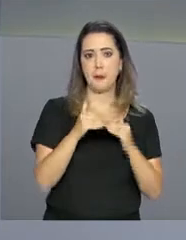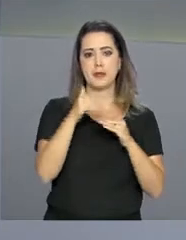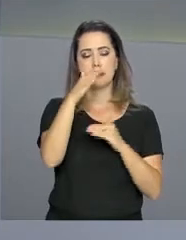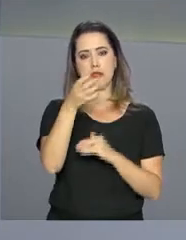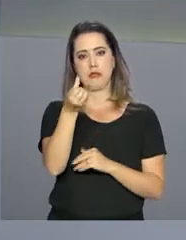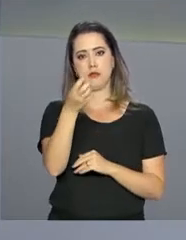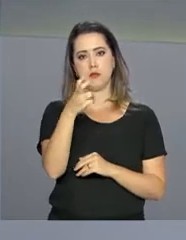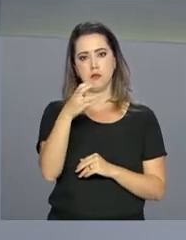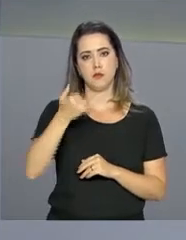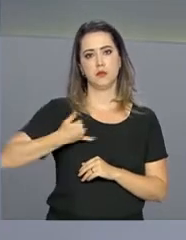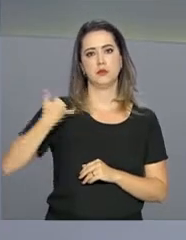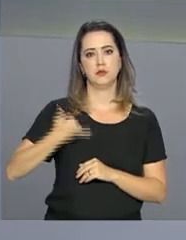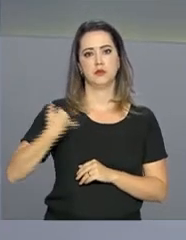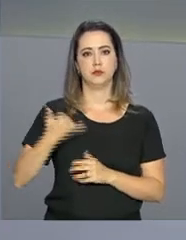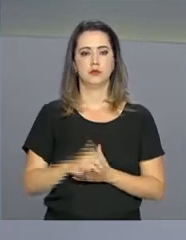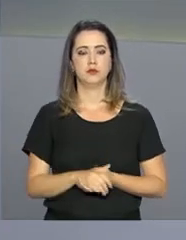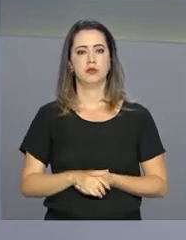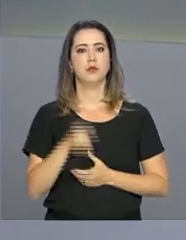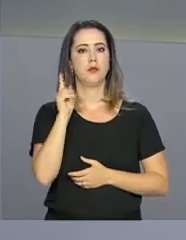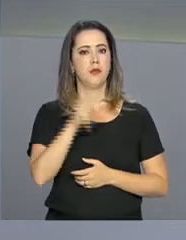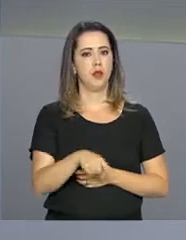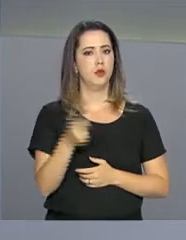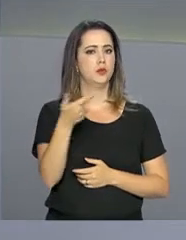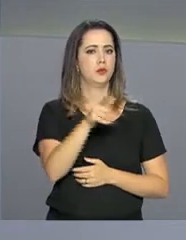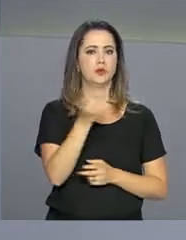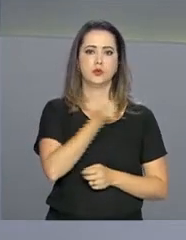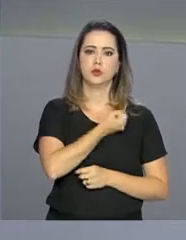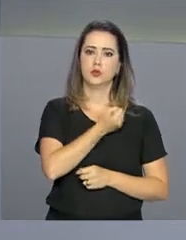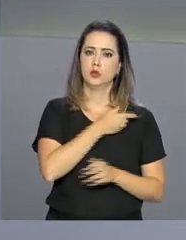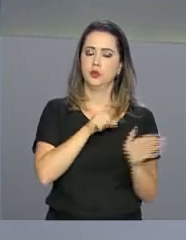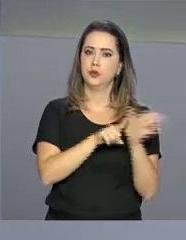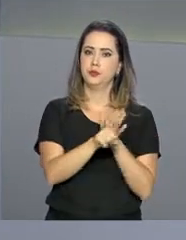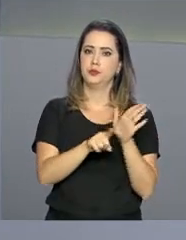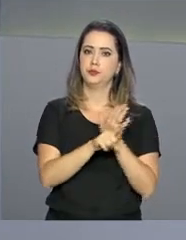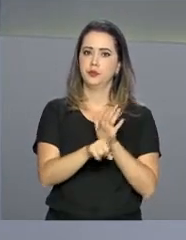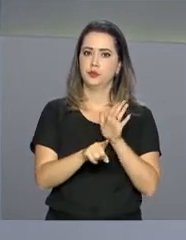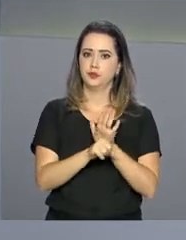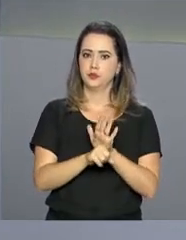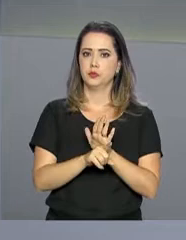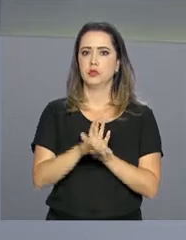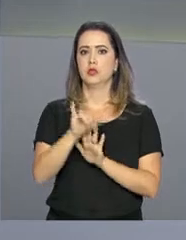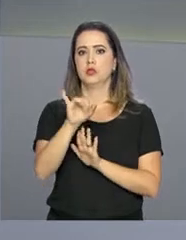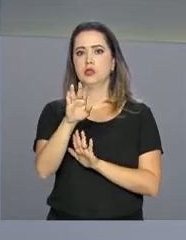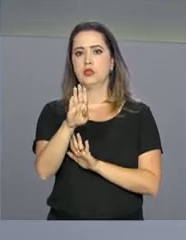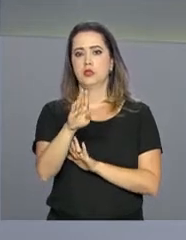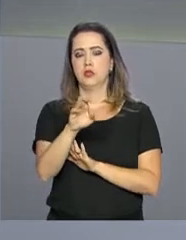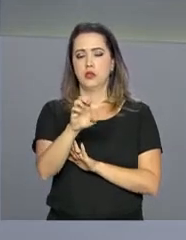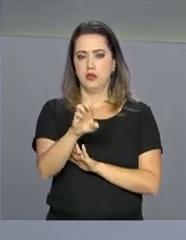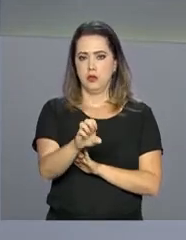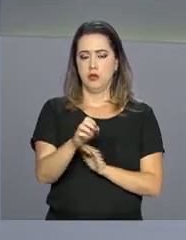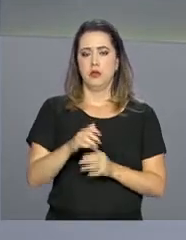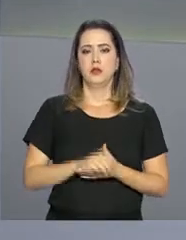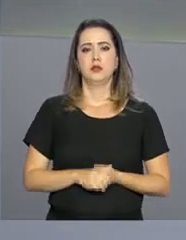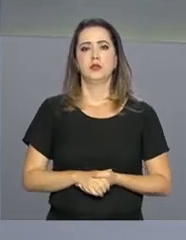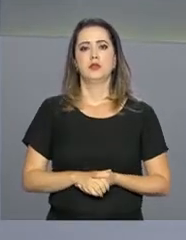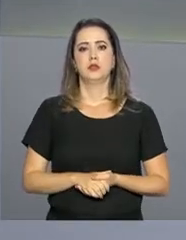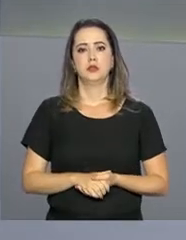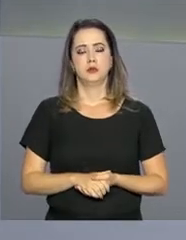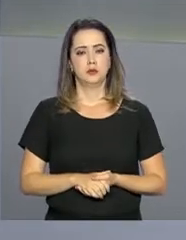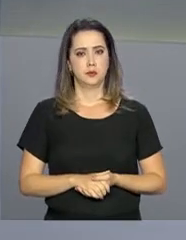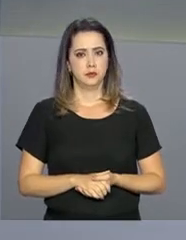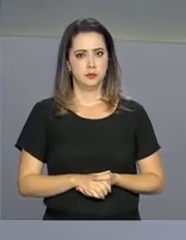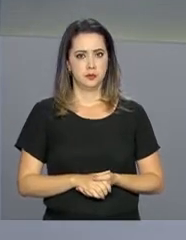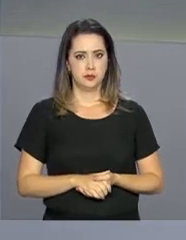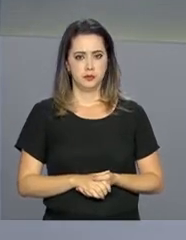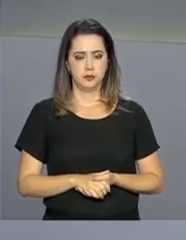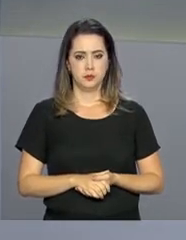mais de 65 anos esses e outros dados estão na pesquisa projeção de população divulgado pelo instituto brasileiro